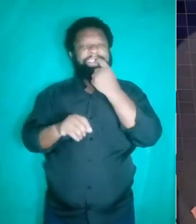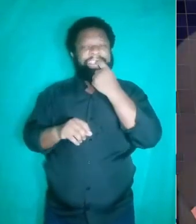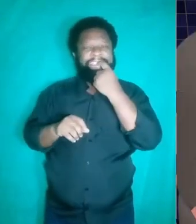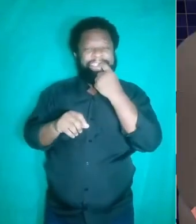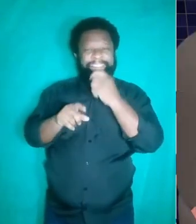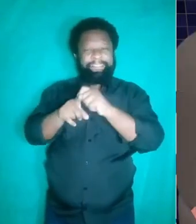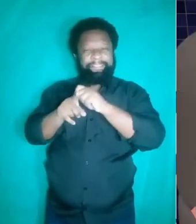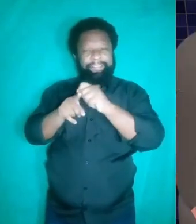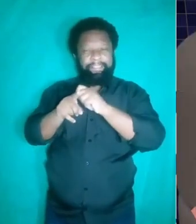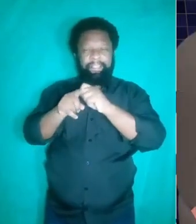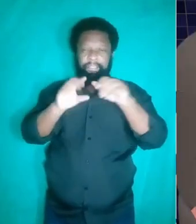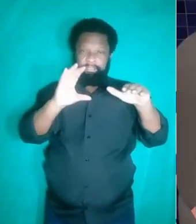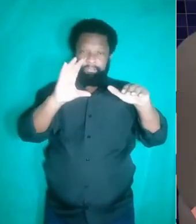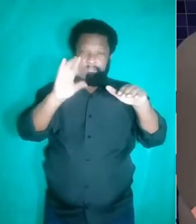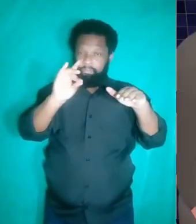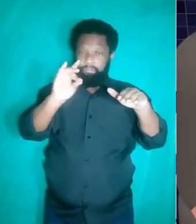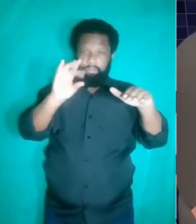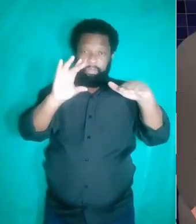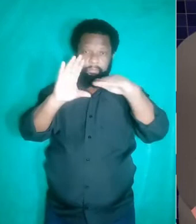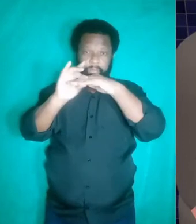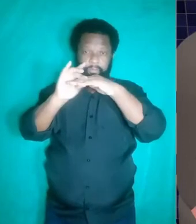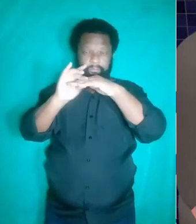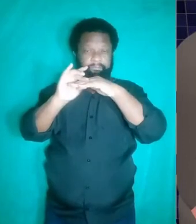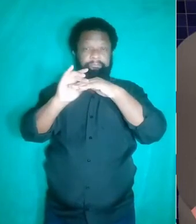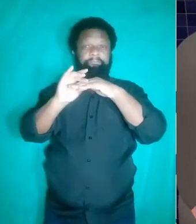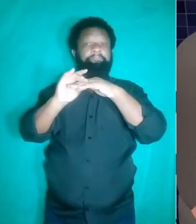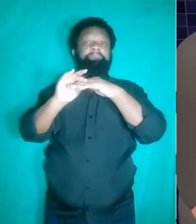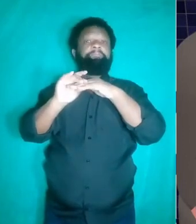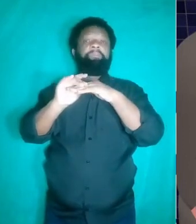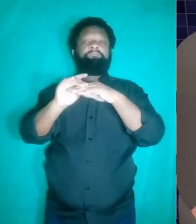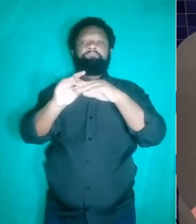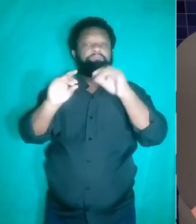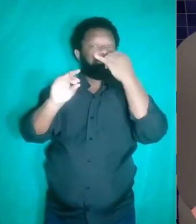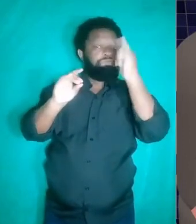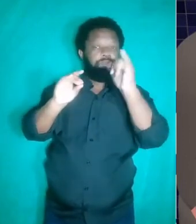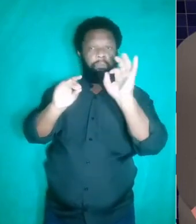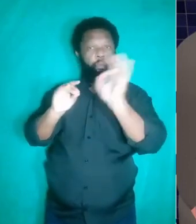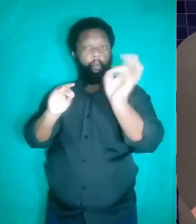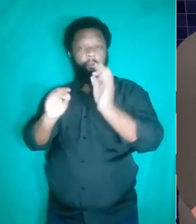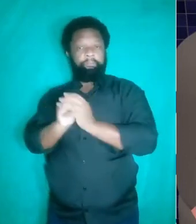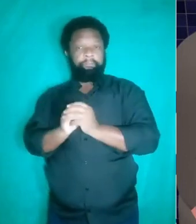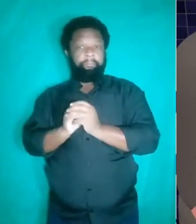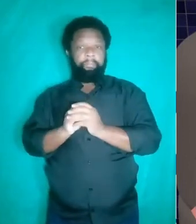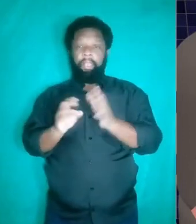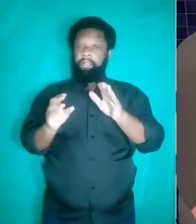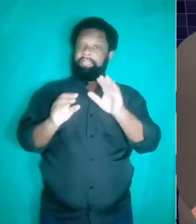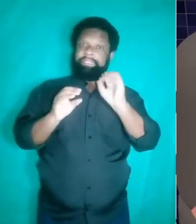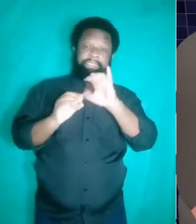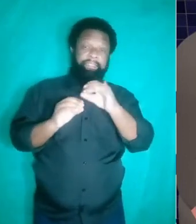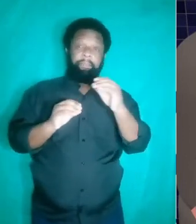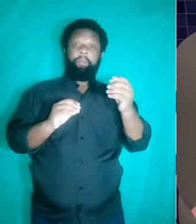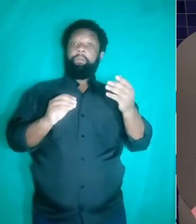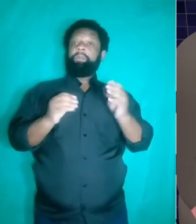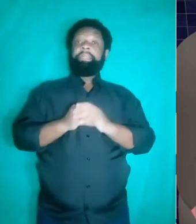esse plásticozinho que aqui, que é isolante, e entra no meio do inverno, para não deixar o inverno fechar o contato, e não entra